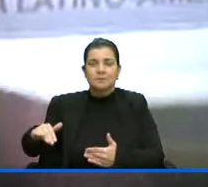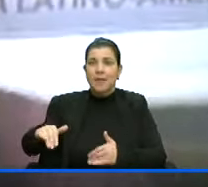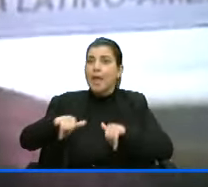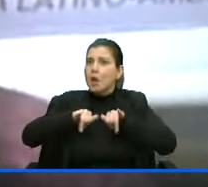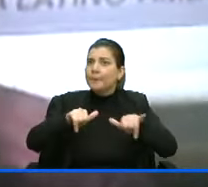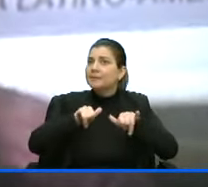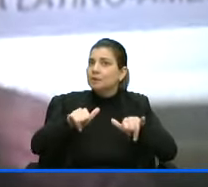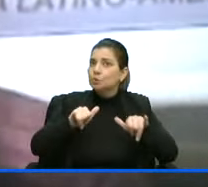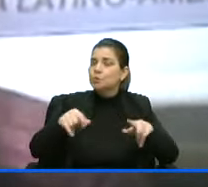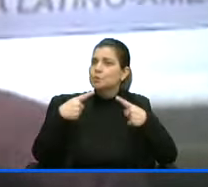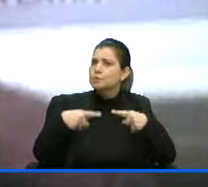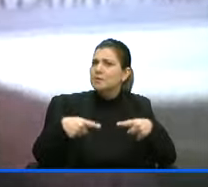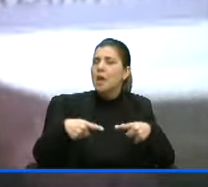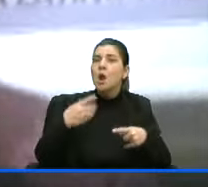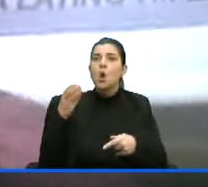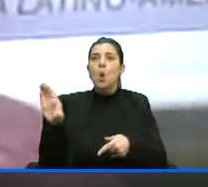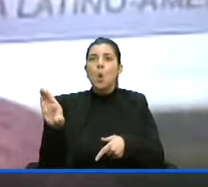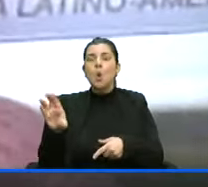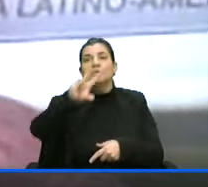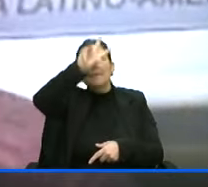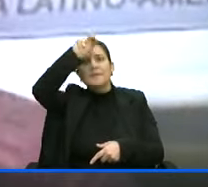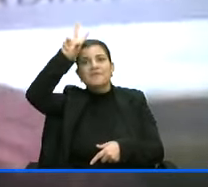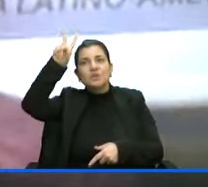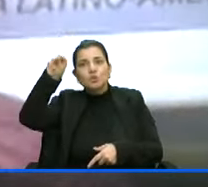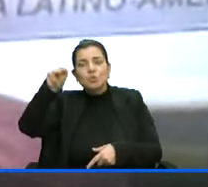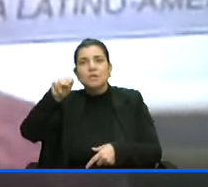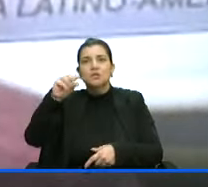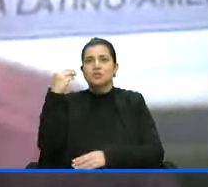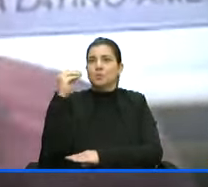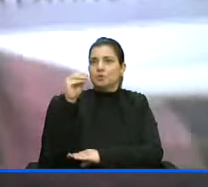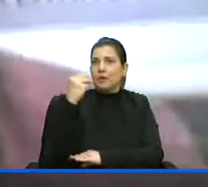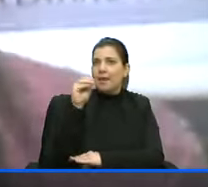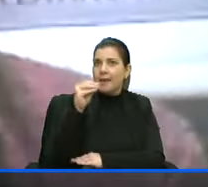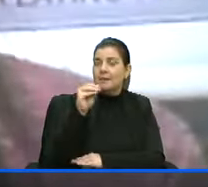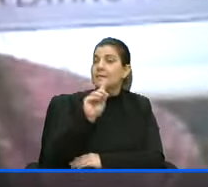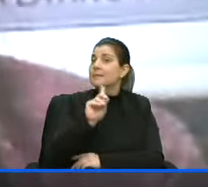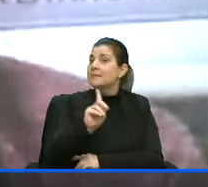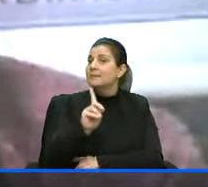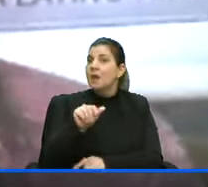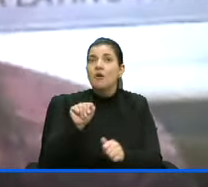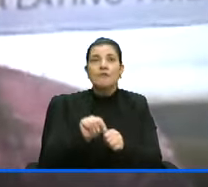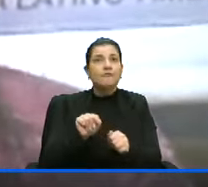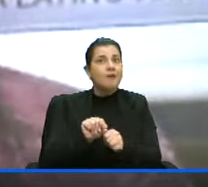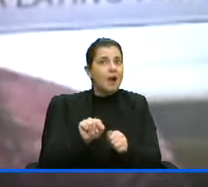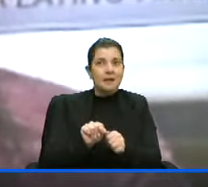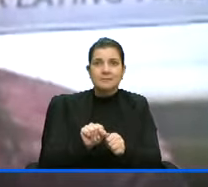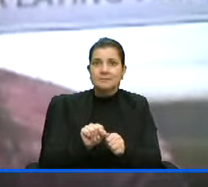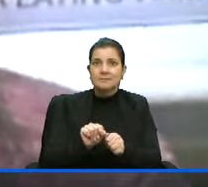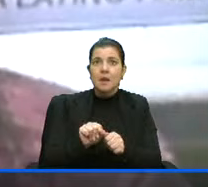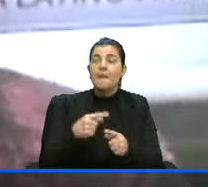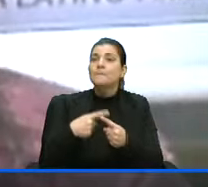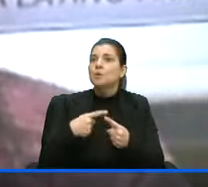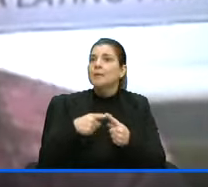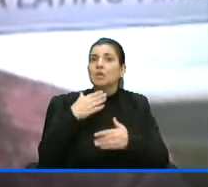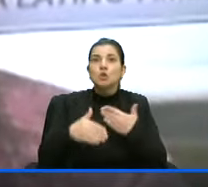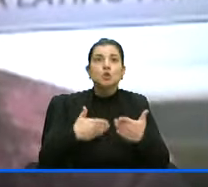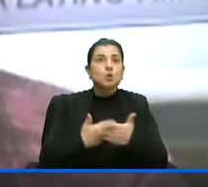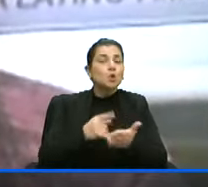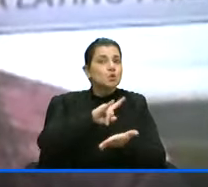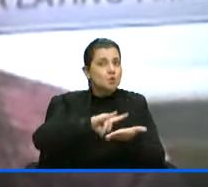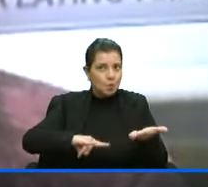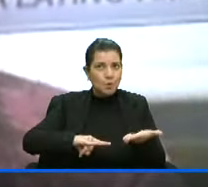né? Contra a prefeitura mesmo de Porto Alegre, a ISMED, que não faz, não sei o que que faz, porque todos os documentos, e eu lembro